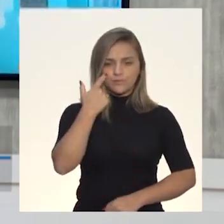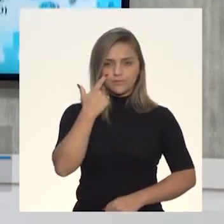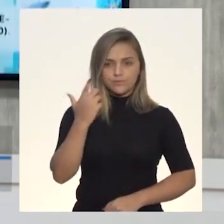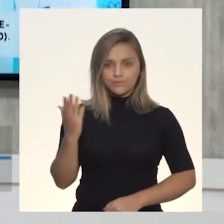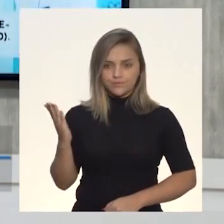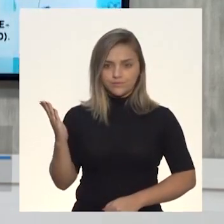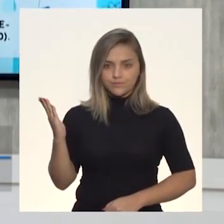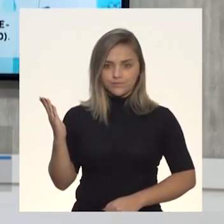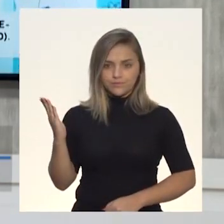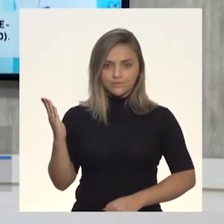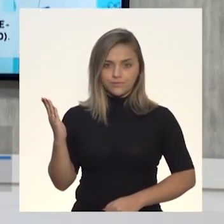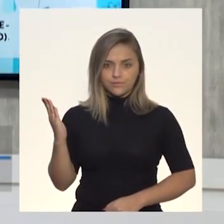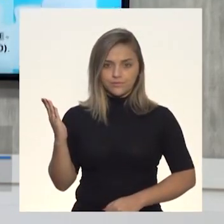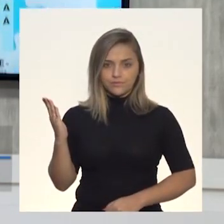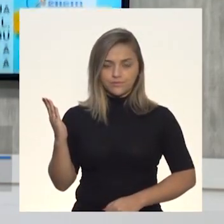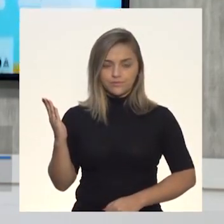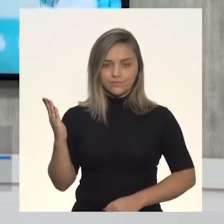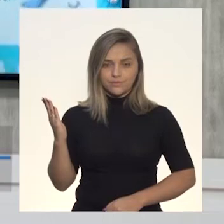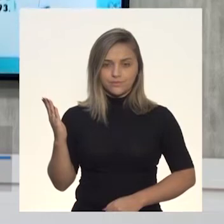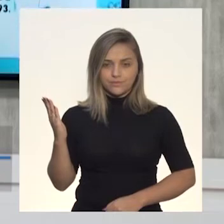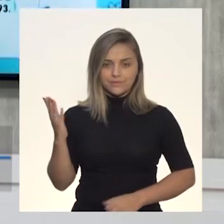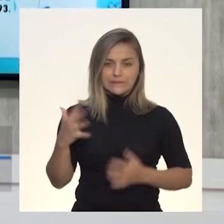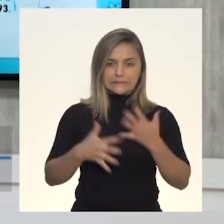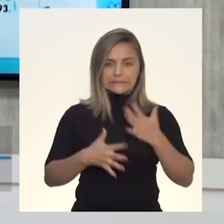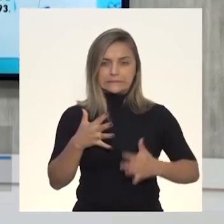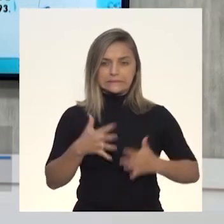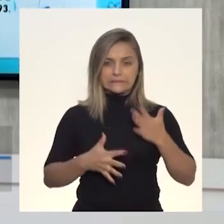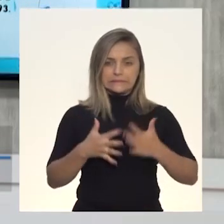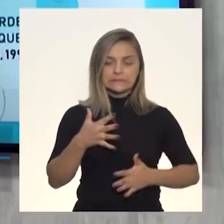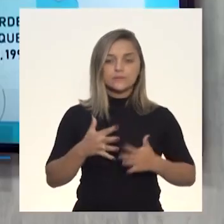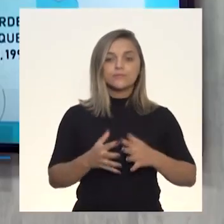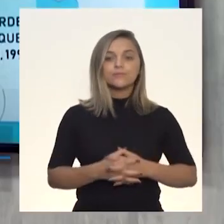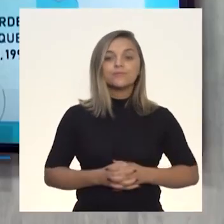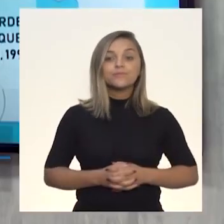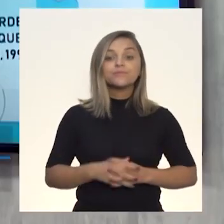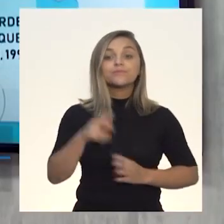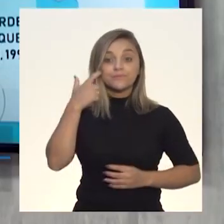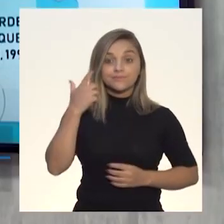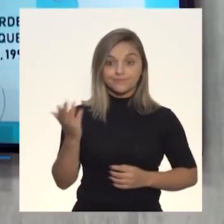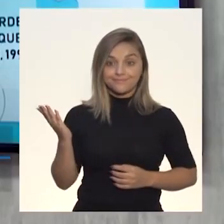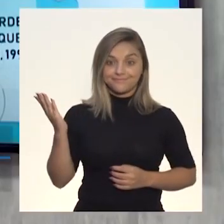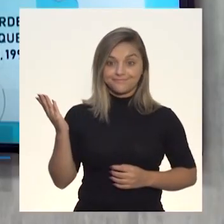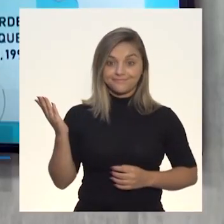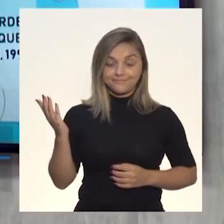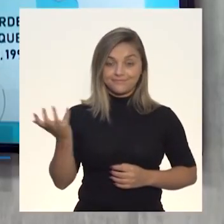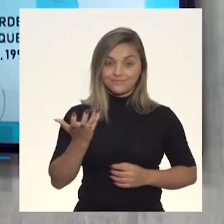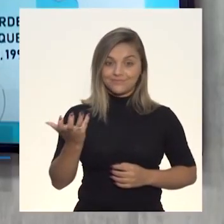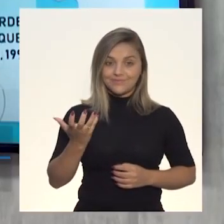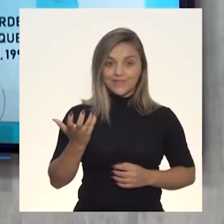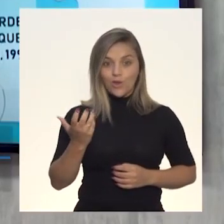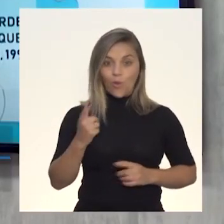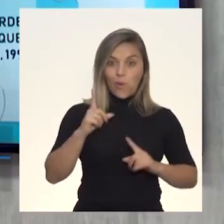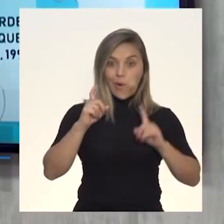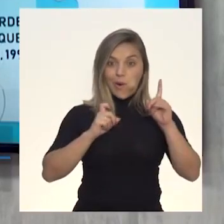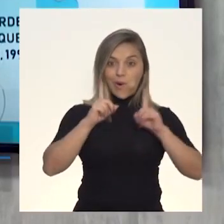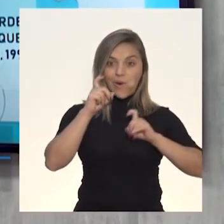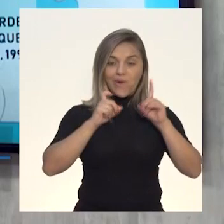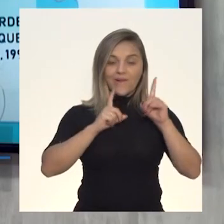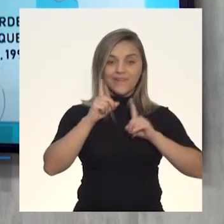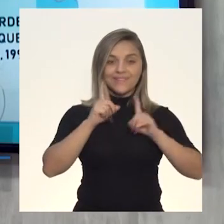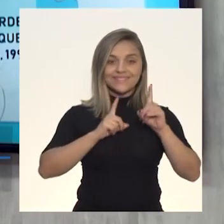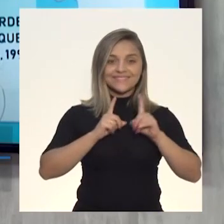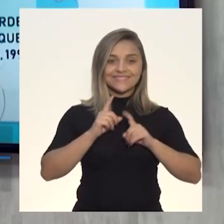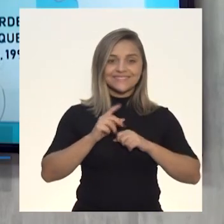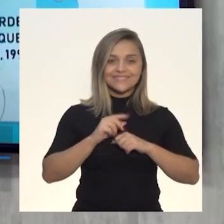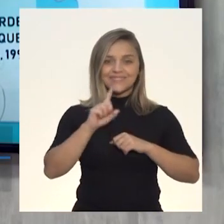ó. Voltando. Ih, tô atrapalhado aqui tudo, hein? Ó, nessa aqui que eu quero ficar na tela. Eu faço careta enquanto falo, e aí depois